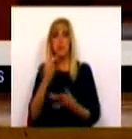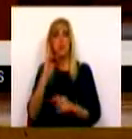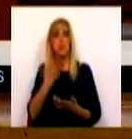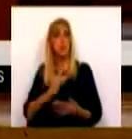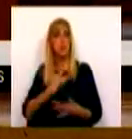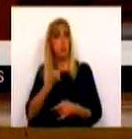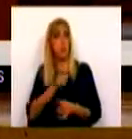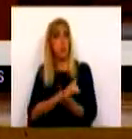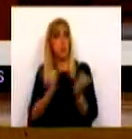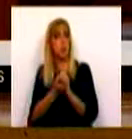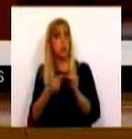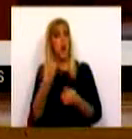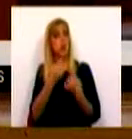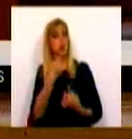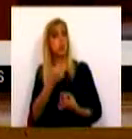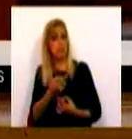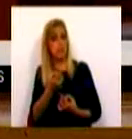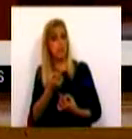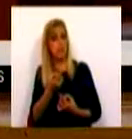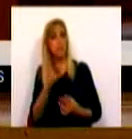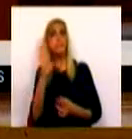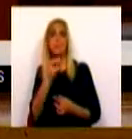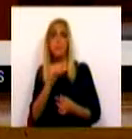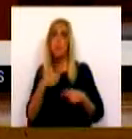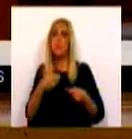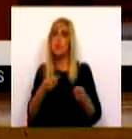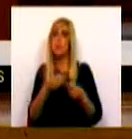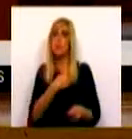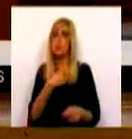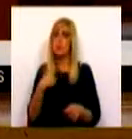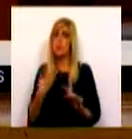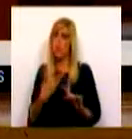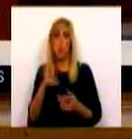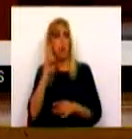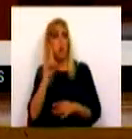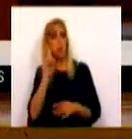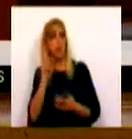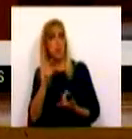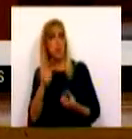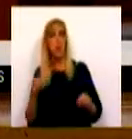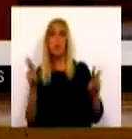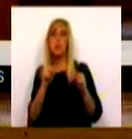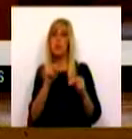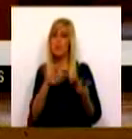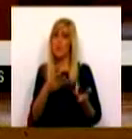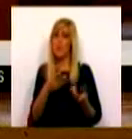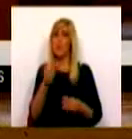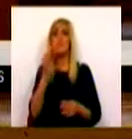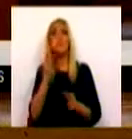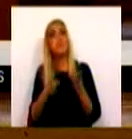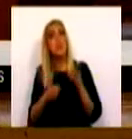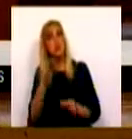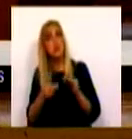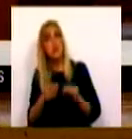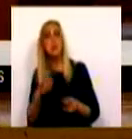ao contrário do que alguns dizem, mais investimento na saúde, na qualificação e na inovação, na justiça,